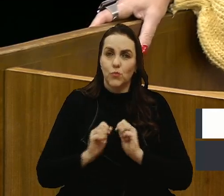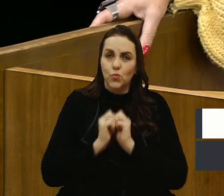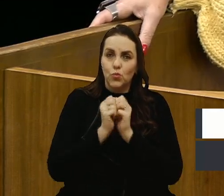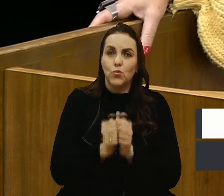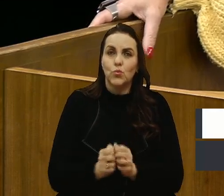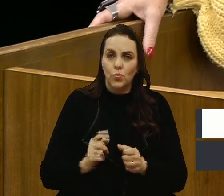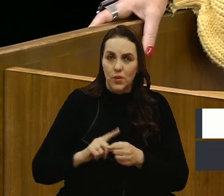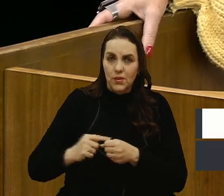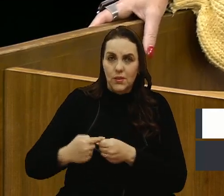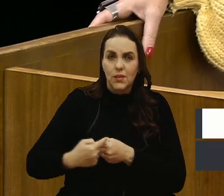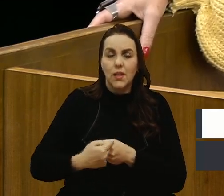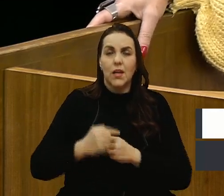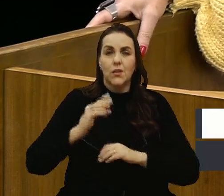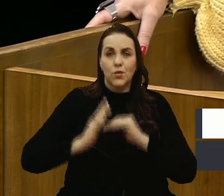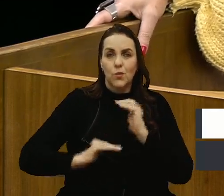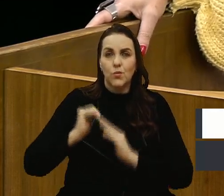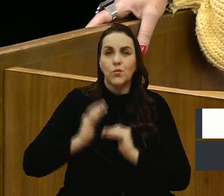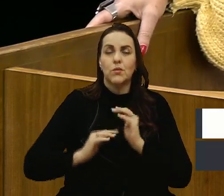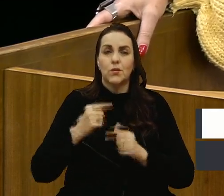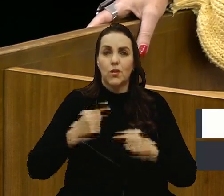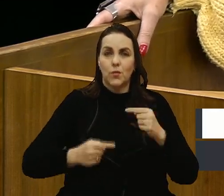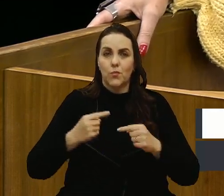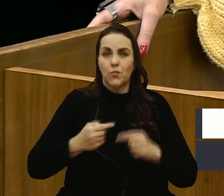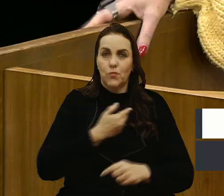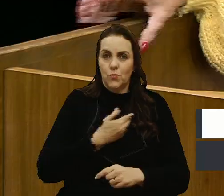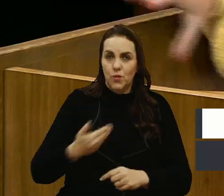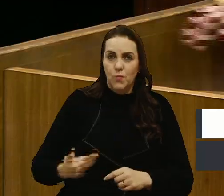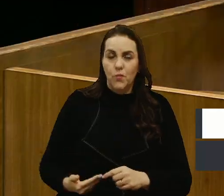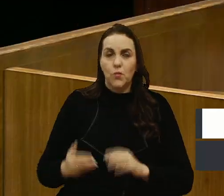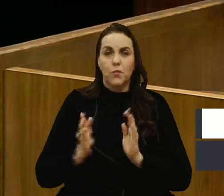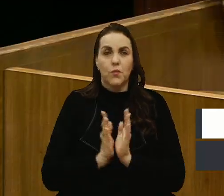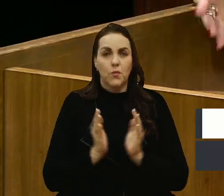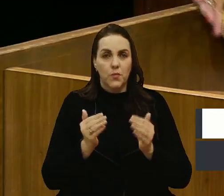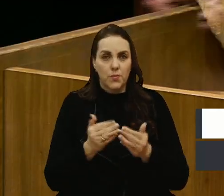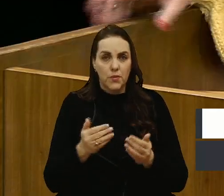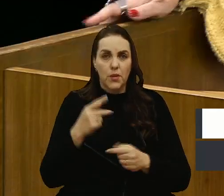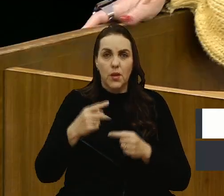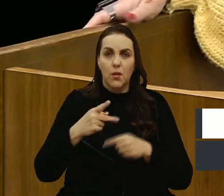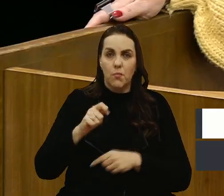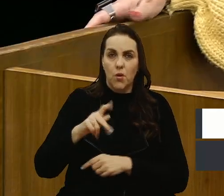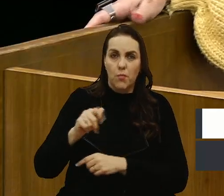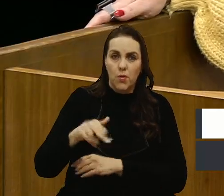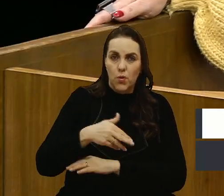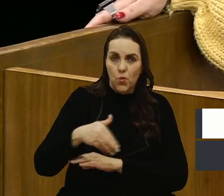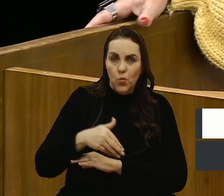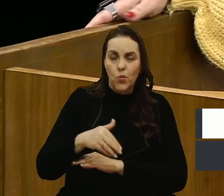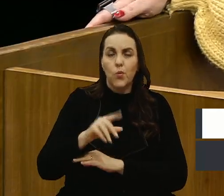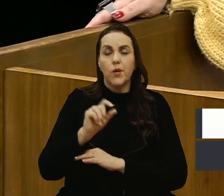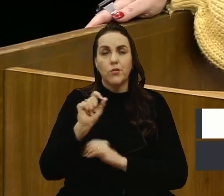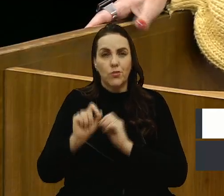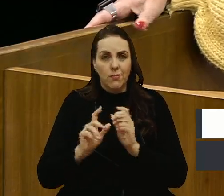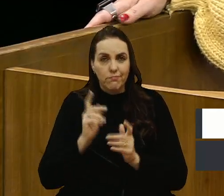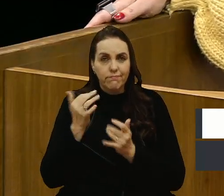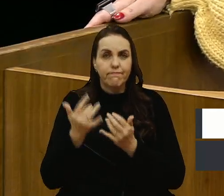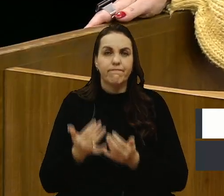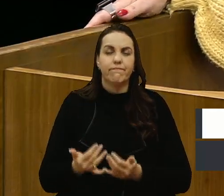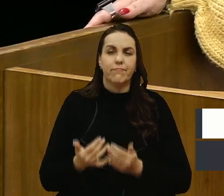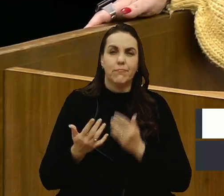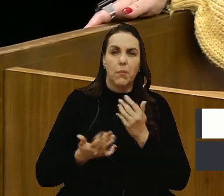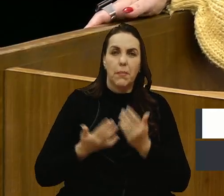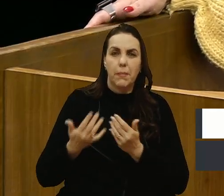para a construção de políticas públicas do Comitê Pop Rua e de uma política para a população em situação de